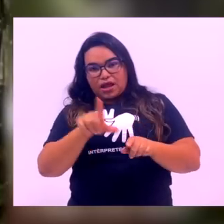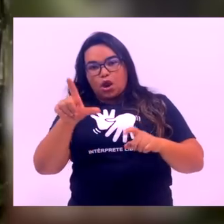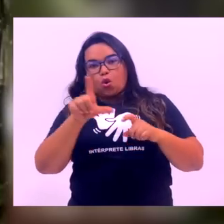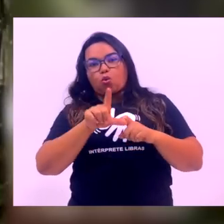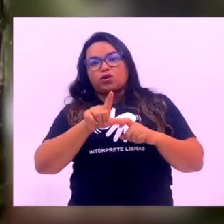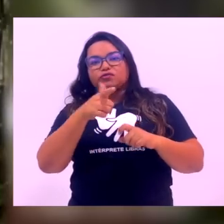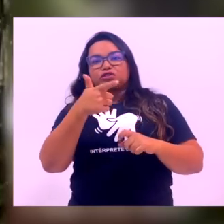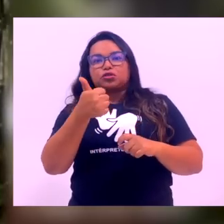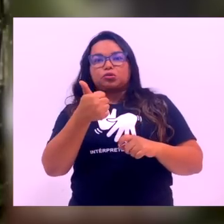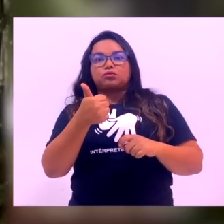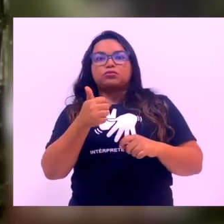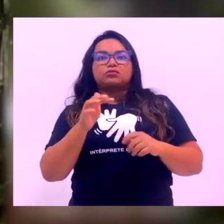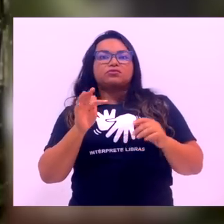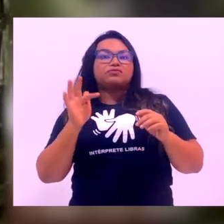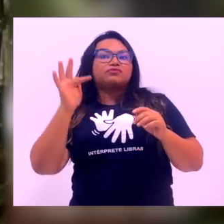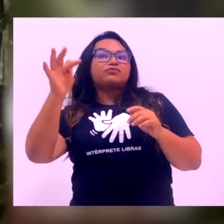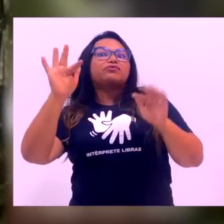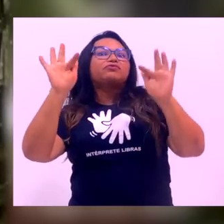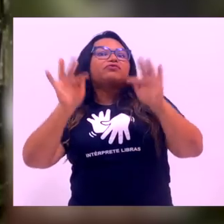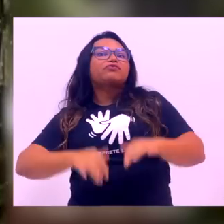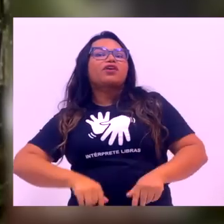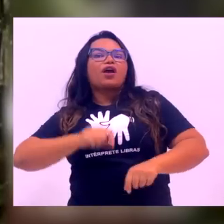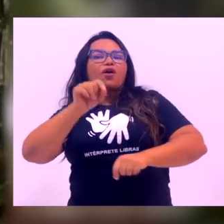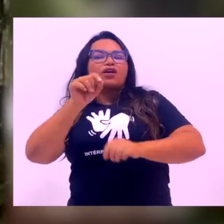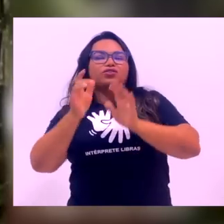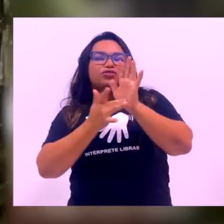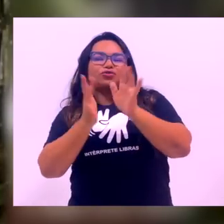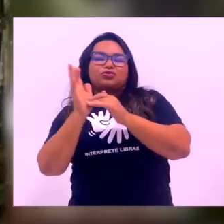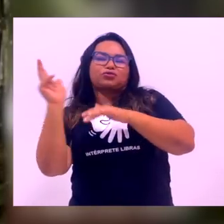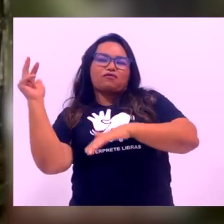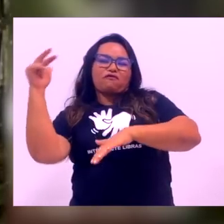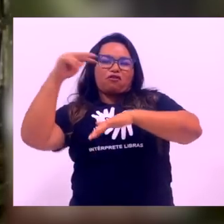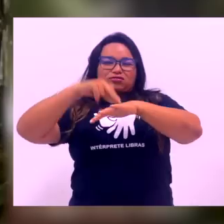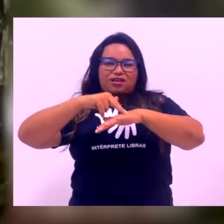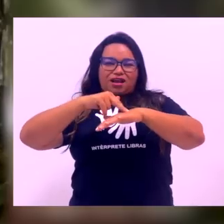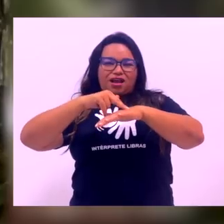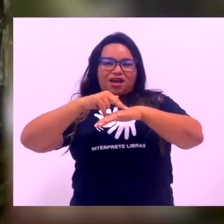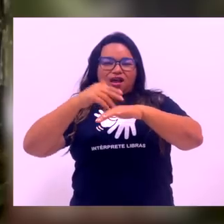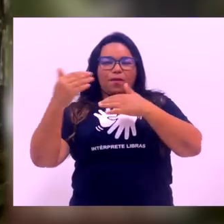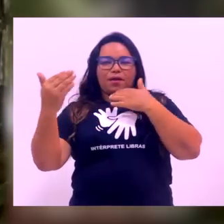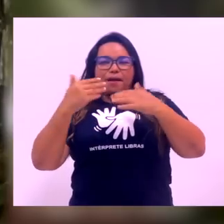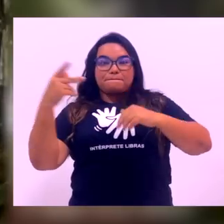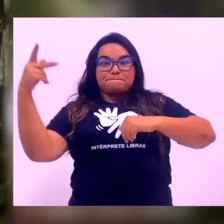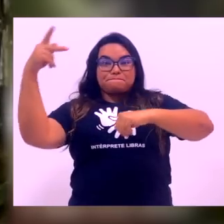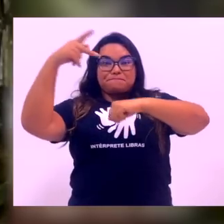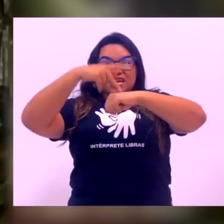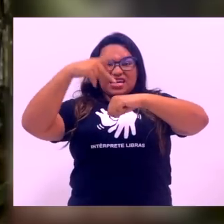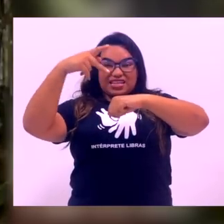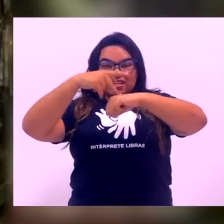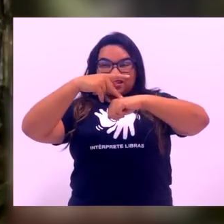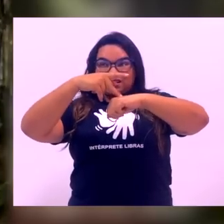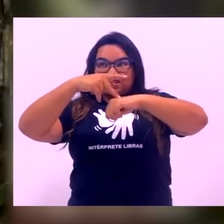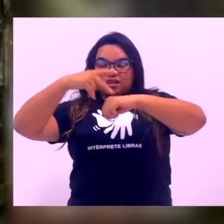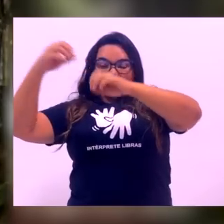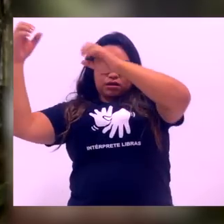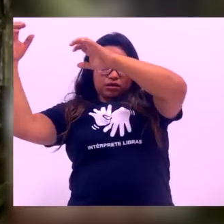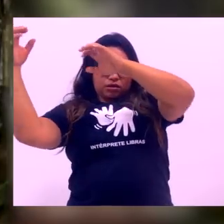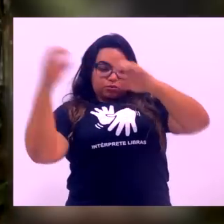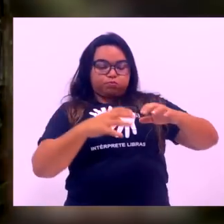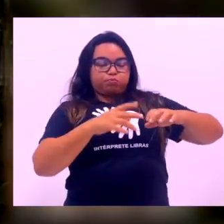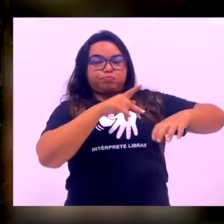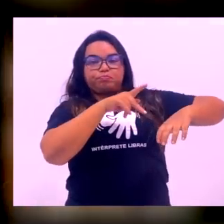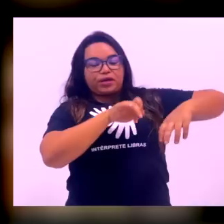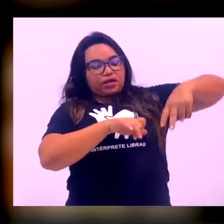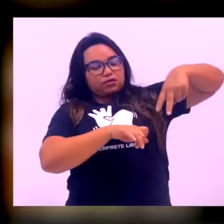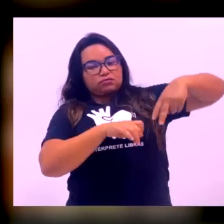21, a vinda de Cristo em glória. A pedra trará o fim para todos os reinos da